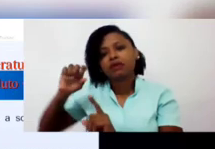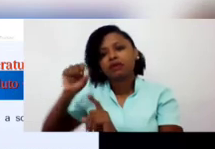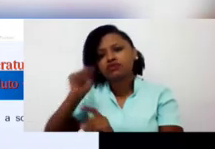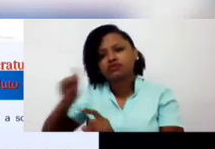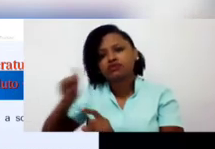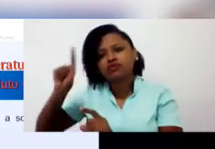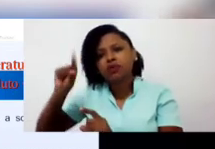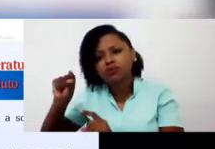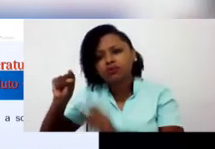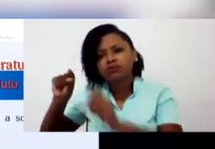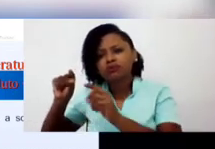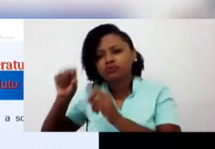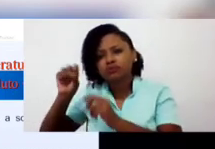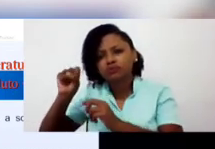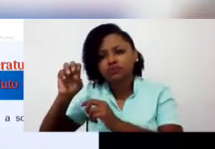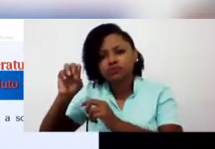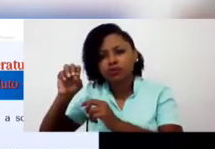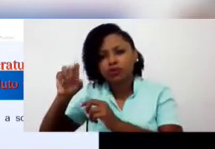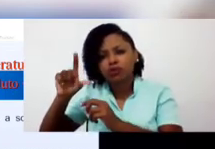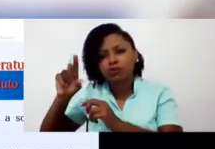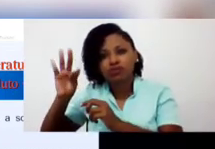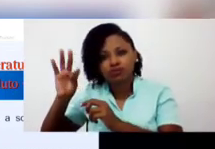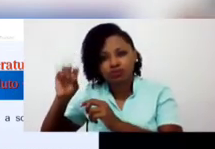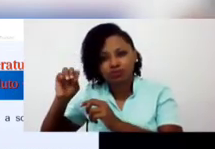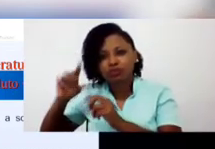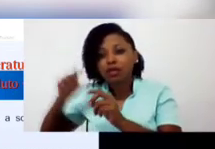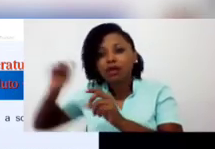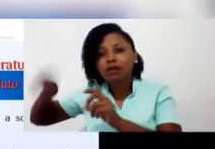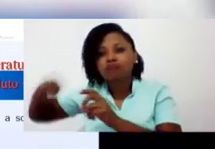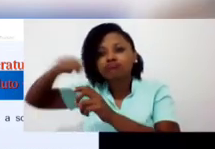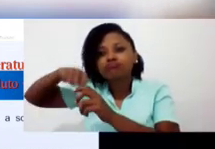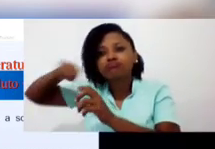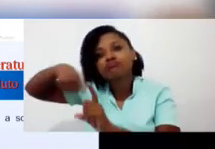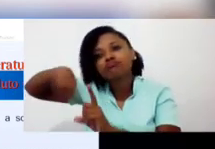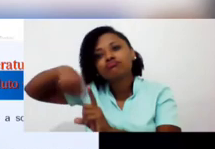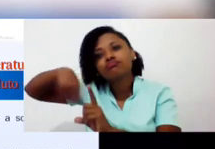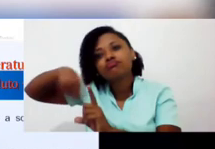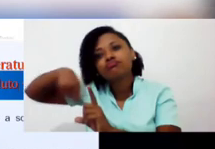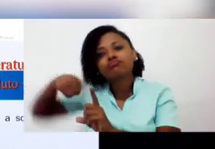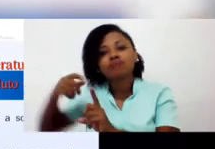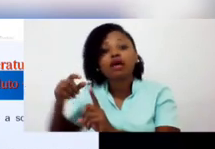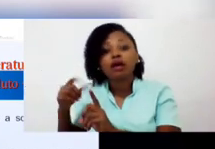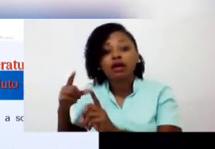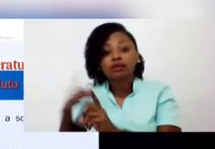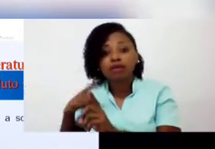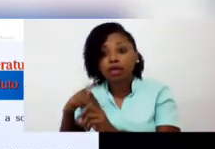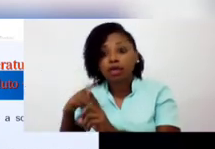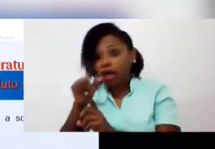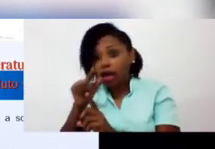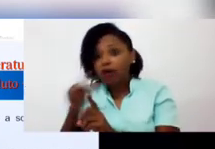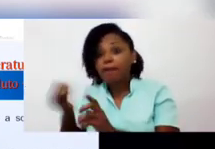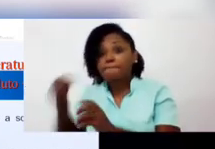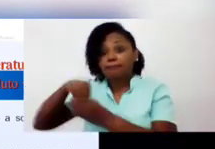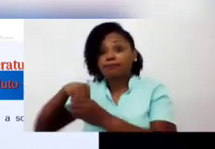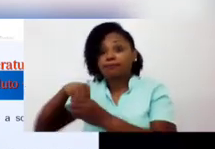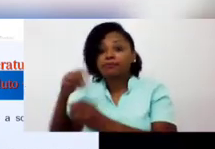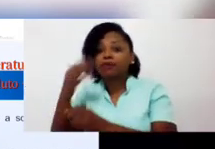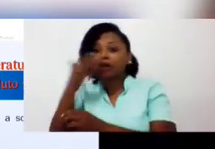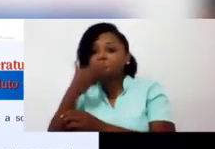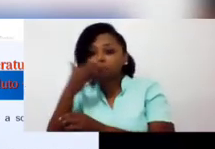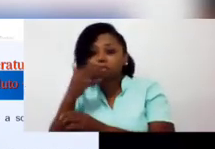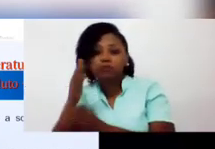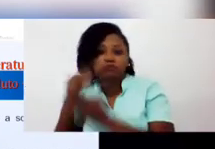percebem. Eu estou colocando soluto, que pode ser qualquer coisa aqui, não volátil, que quando eu aqueço, no final, olha só, a